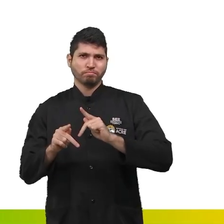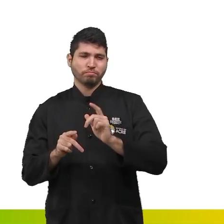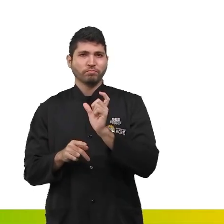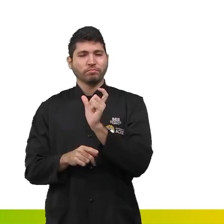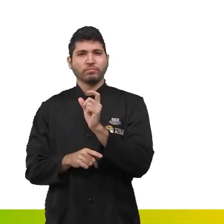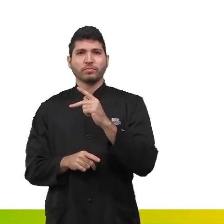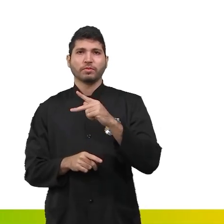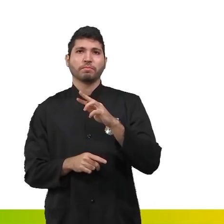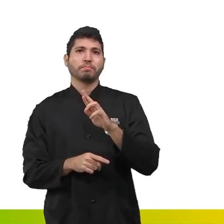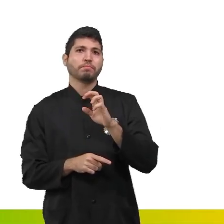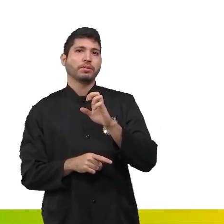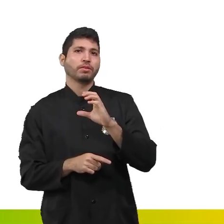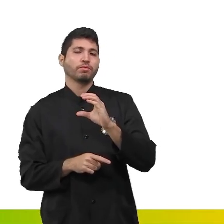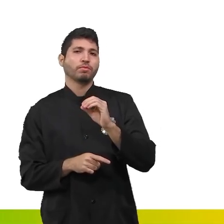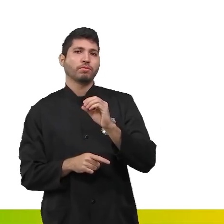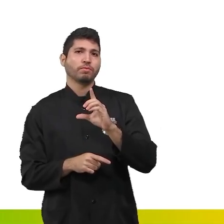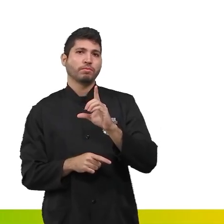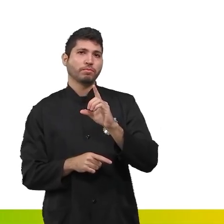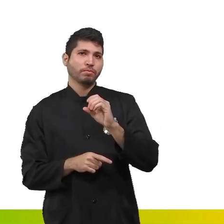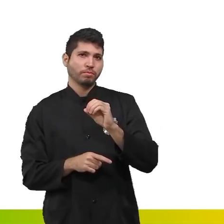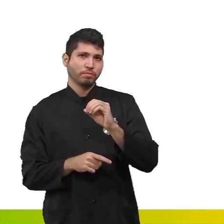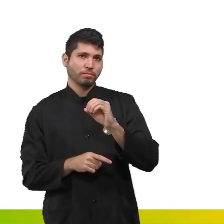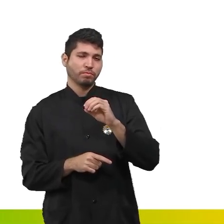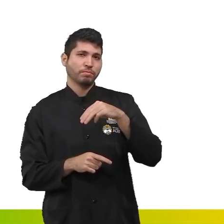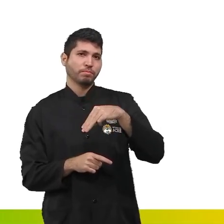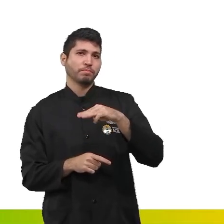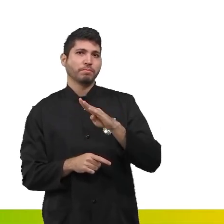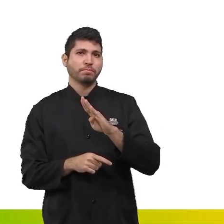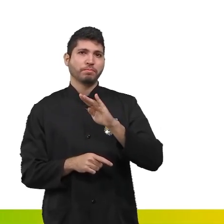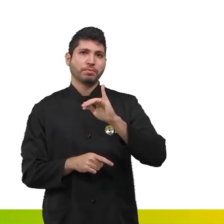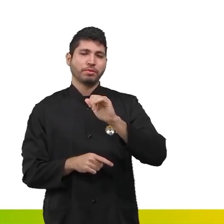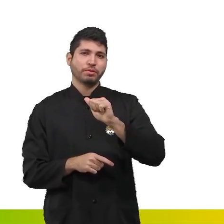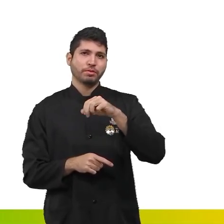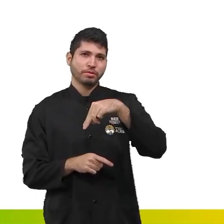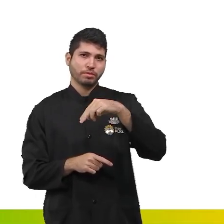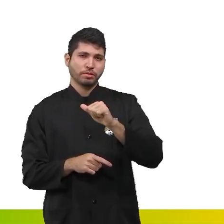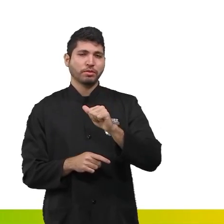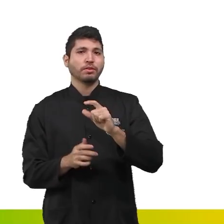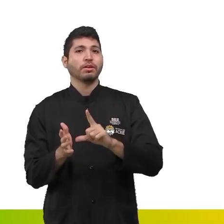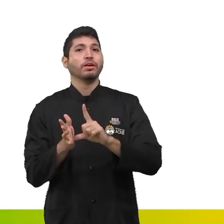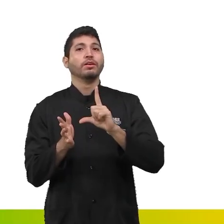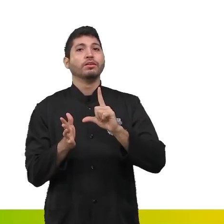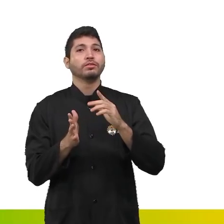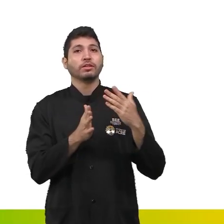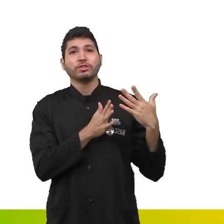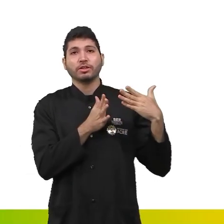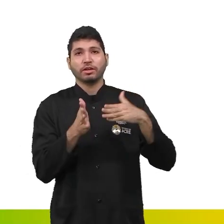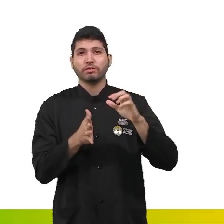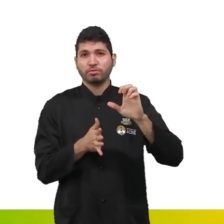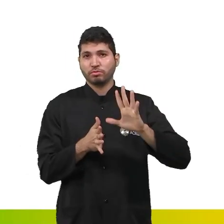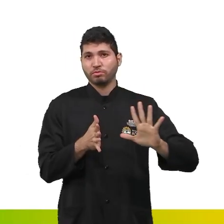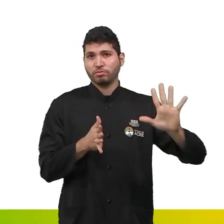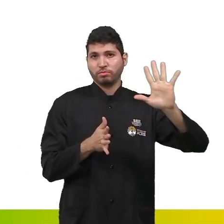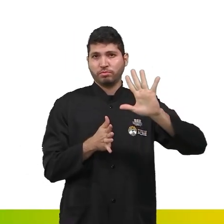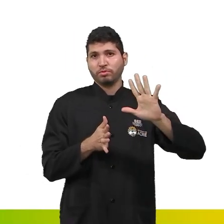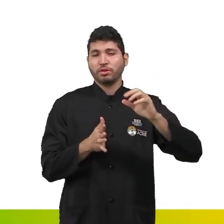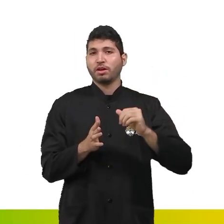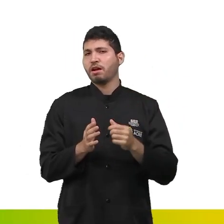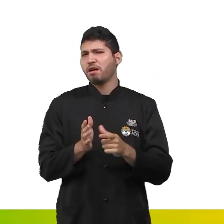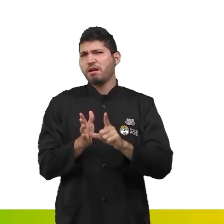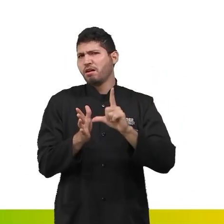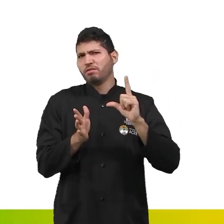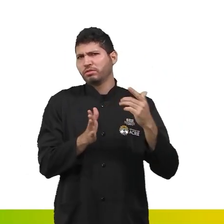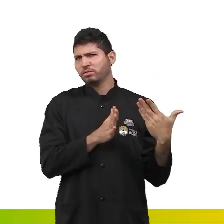pré-colombiana? Gente, a América pré-colombiana, antes da chegada do europeu, ou seja, antes da chegada de Cristóvão Colombo